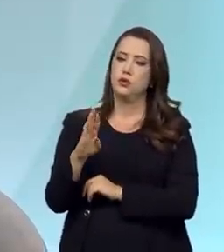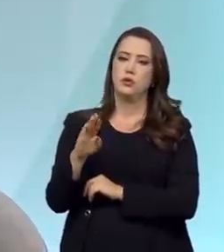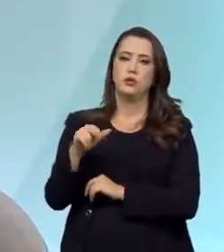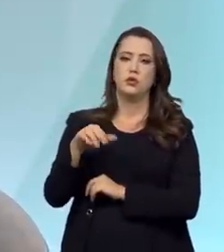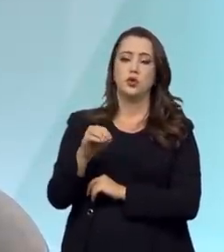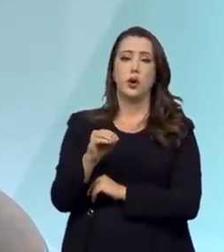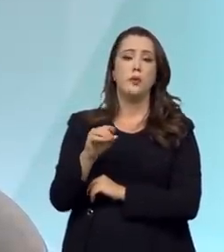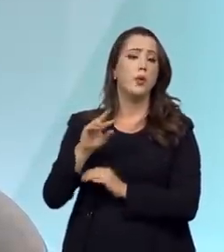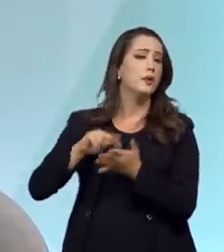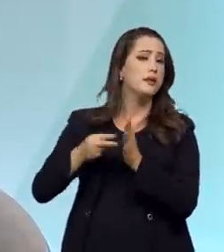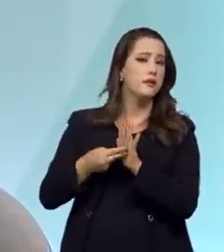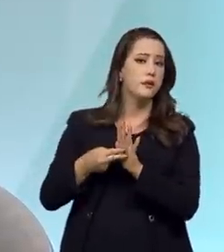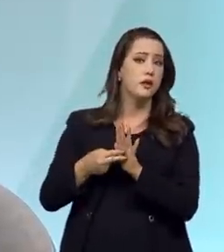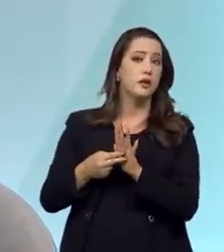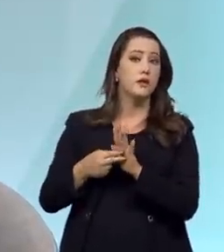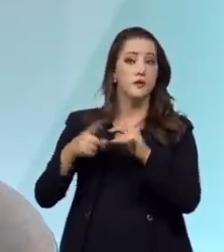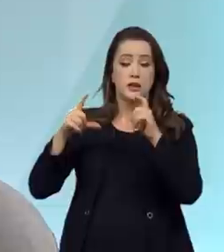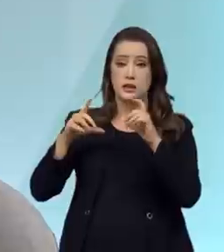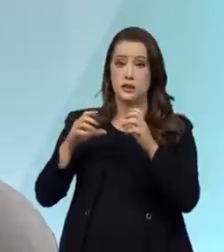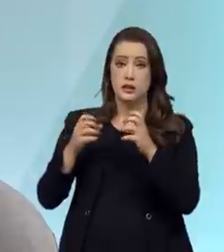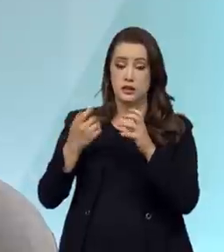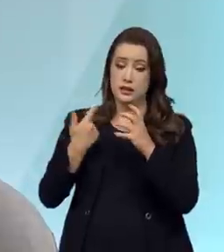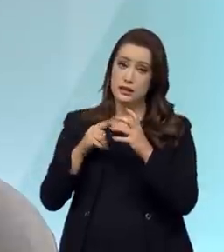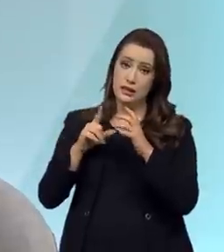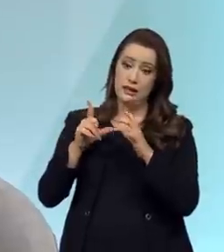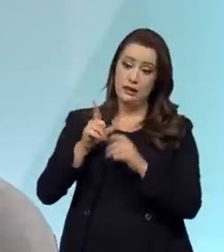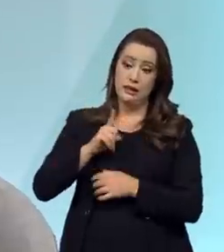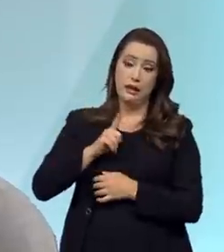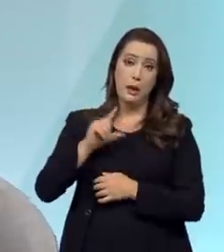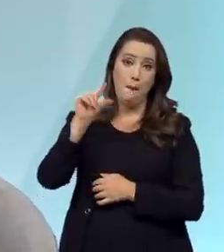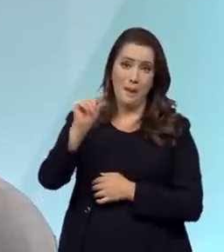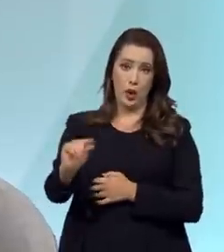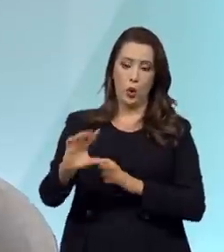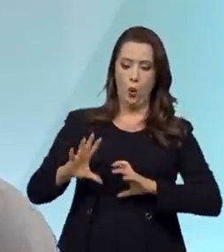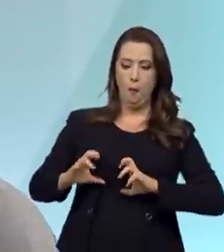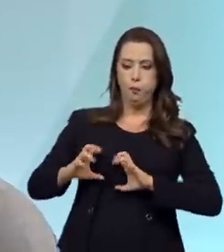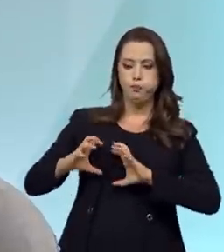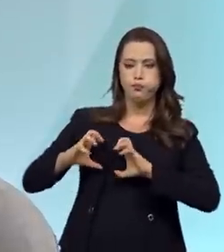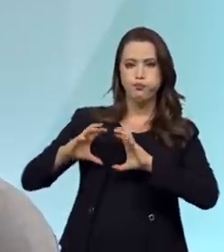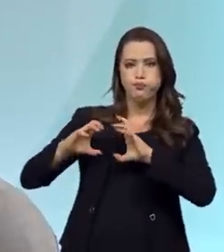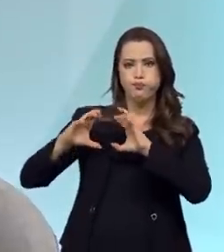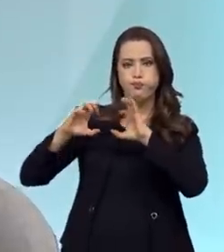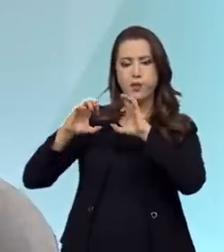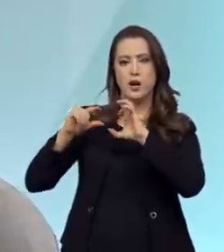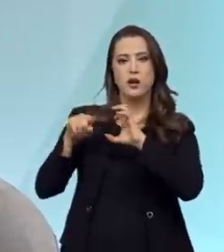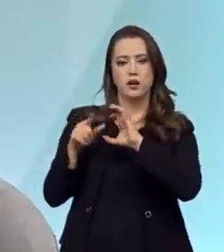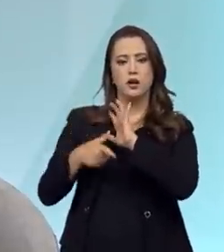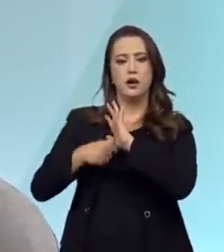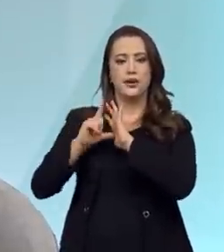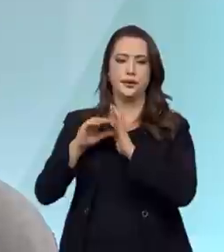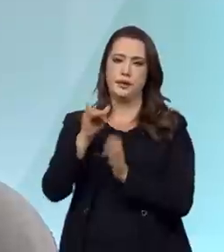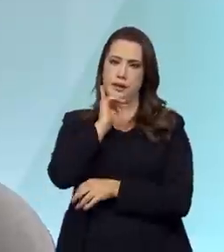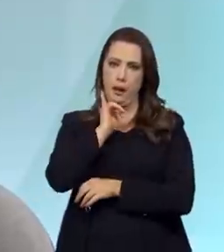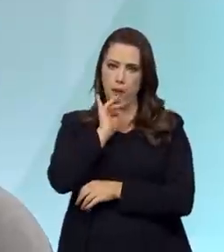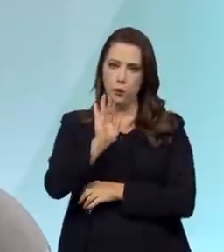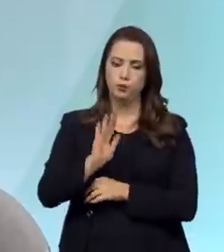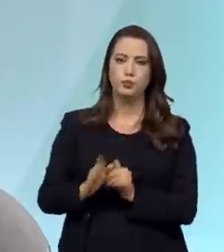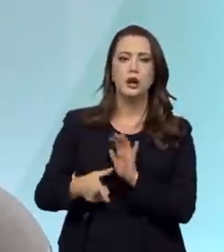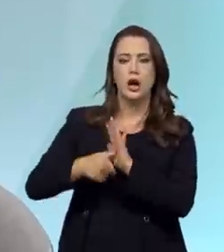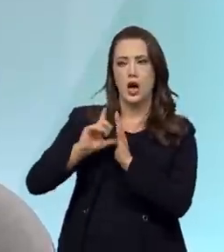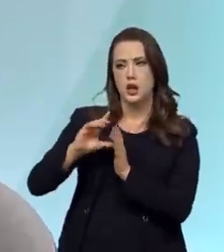projeto com menos emissões e esta redução de emissões eu tinha uma uma linha de base que tinha lá cem